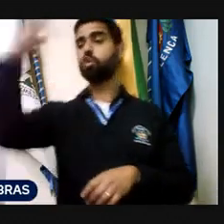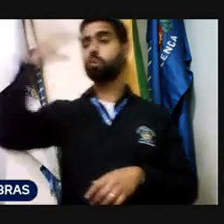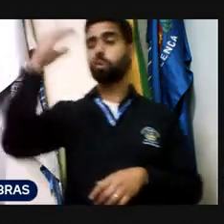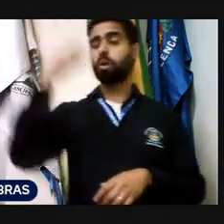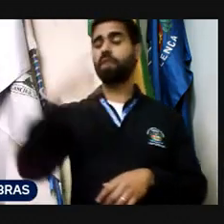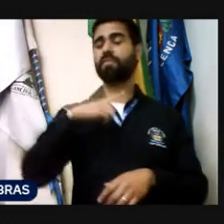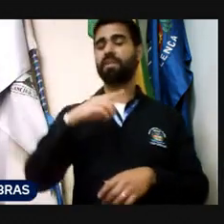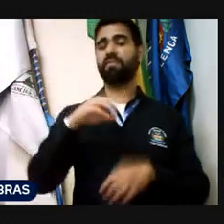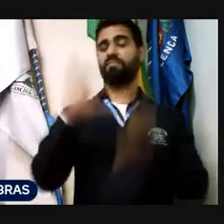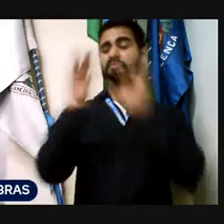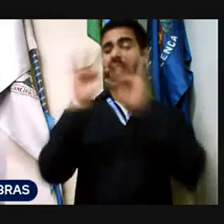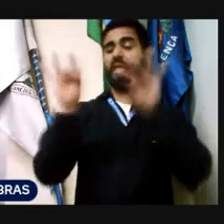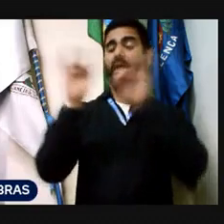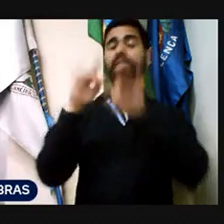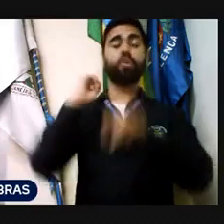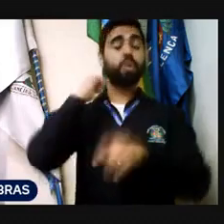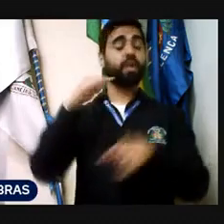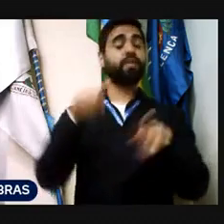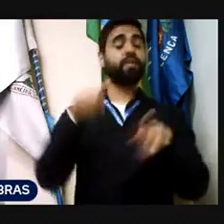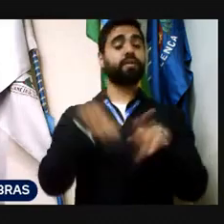poeira para dentro da unidade.